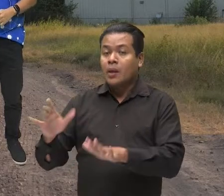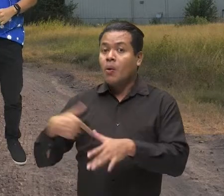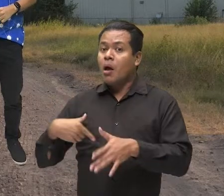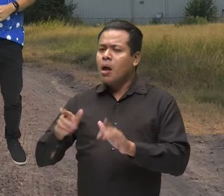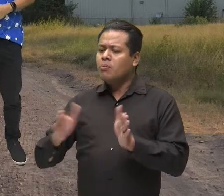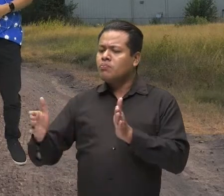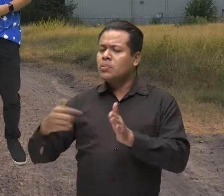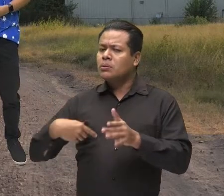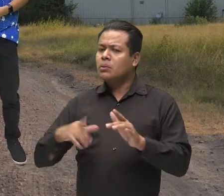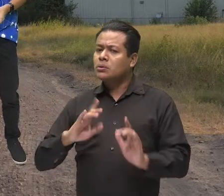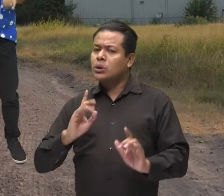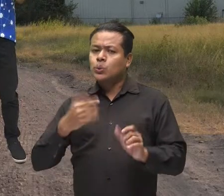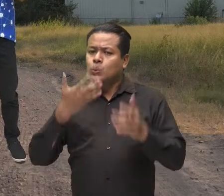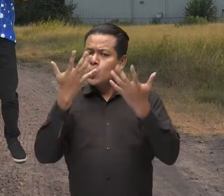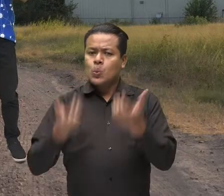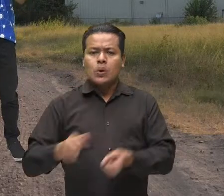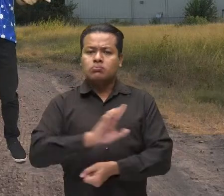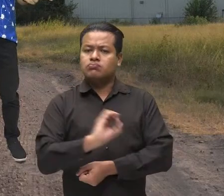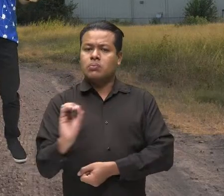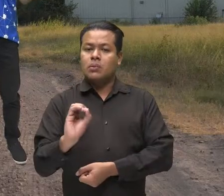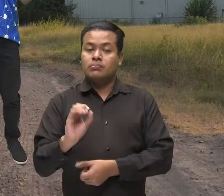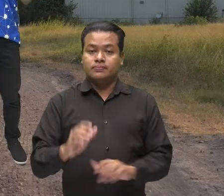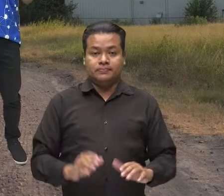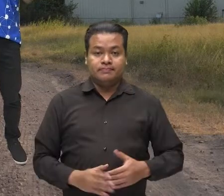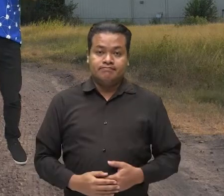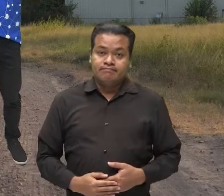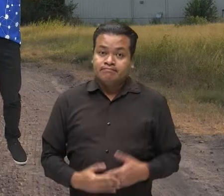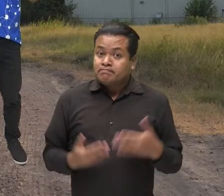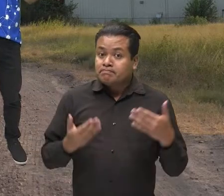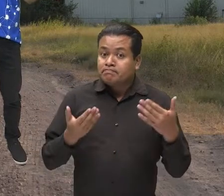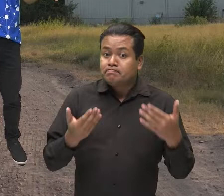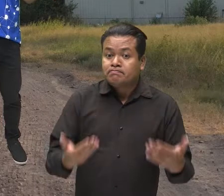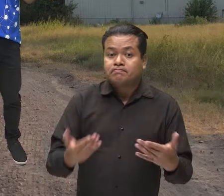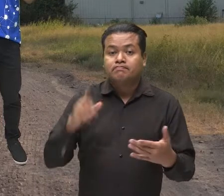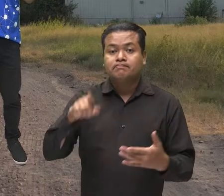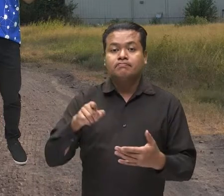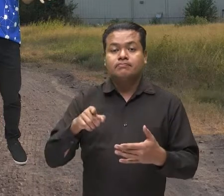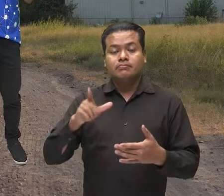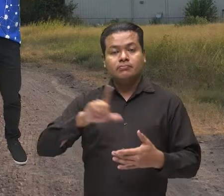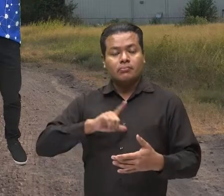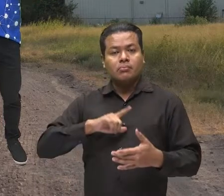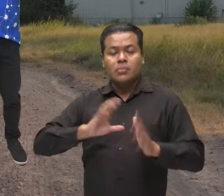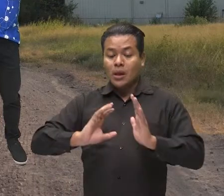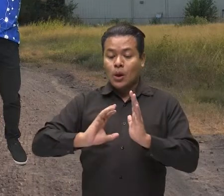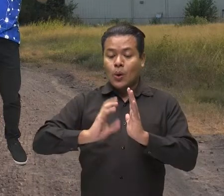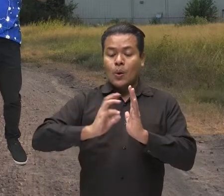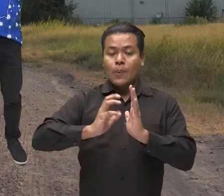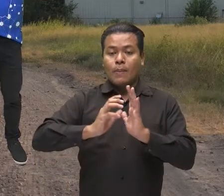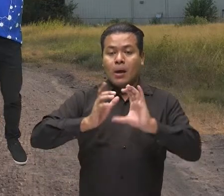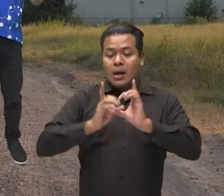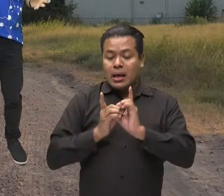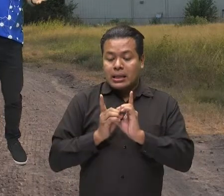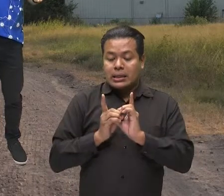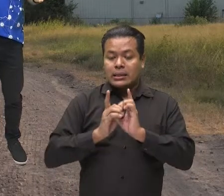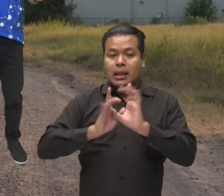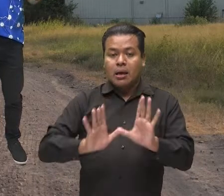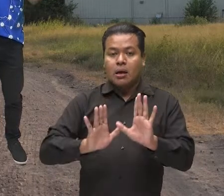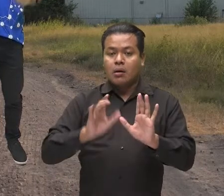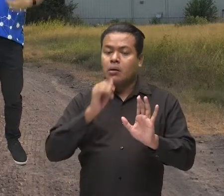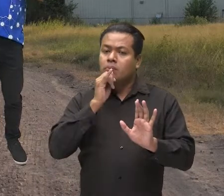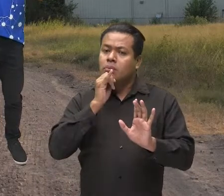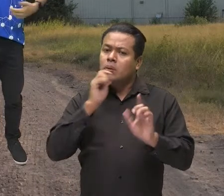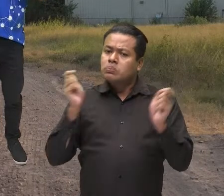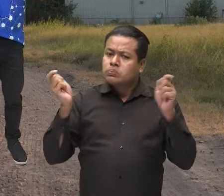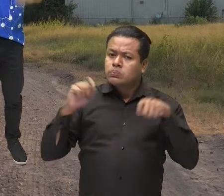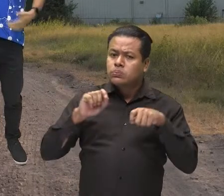com relação a esses assuntos, né. Mas da mesma forma, o Partido Democrata, que é o principal partido de lá também, né, tem uma visão um pouco mais